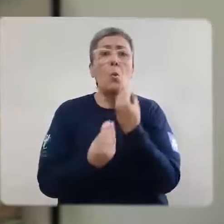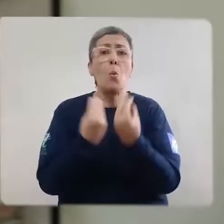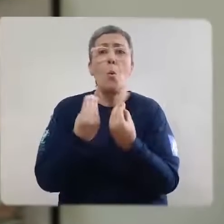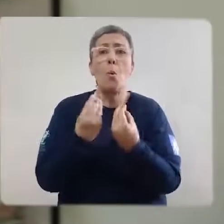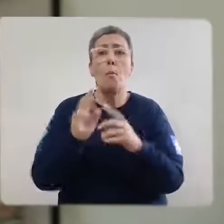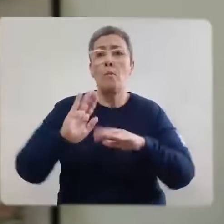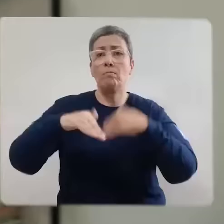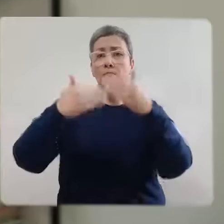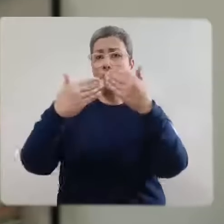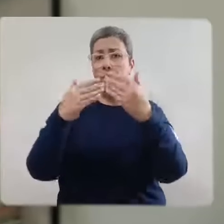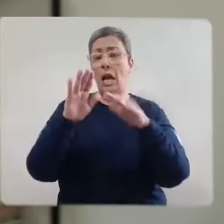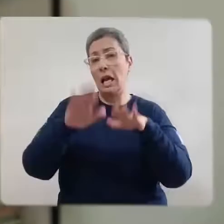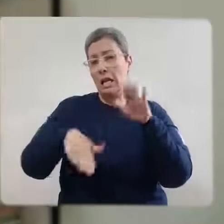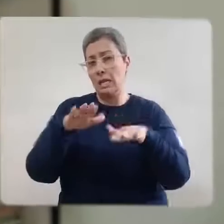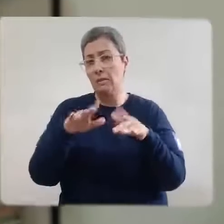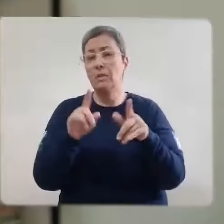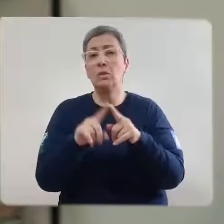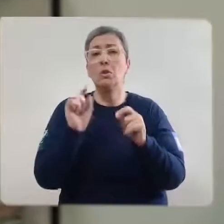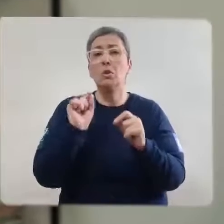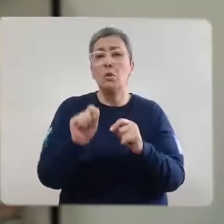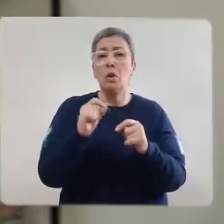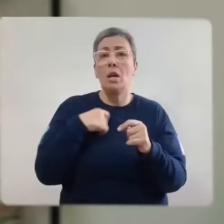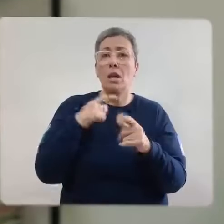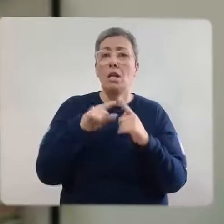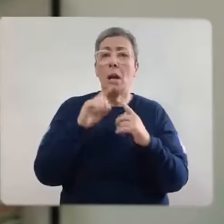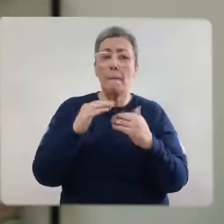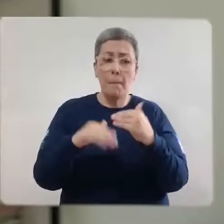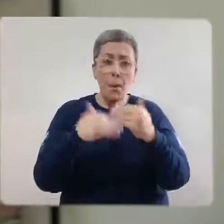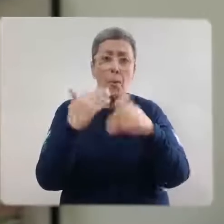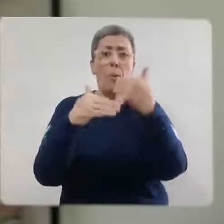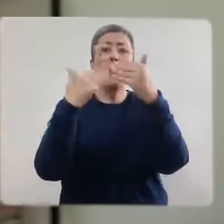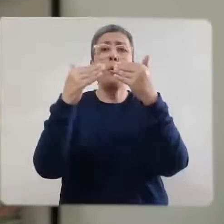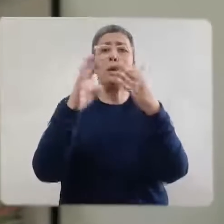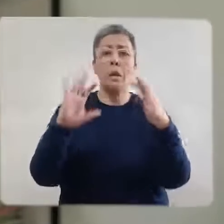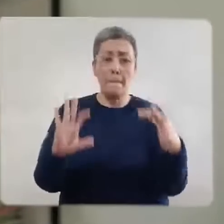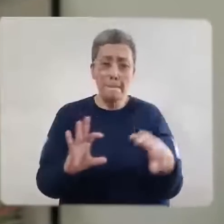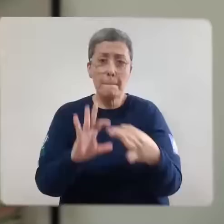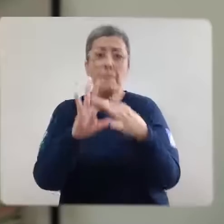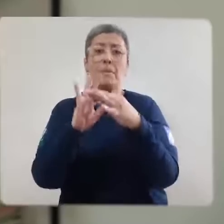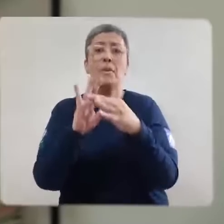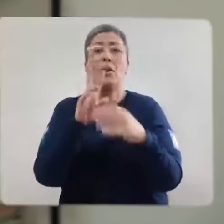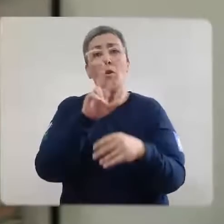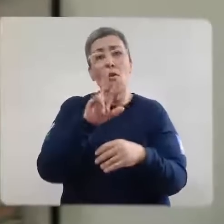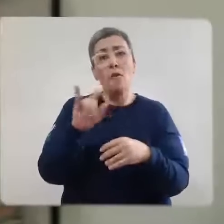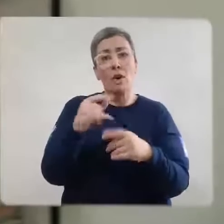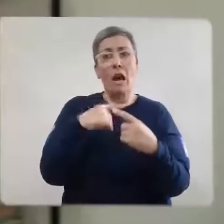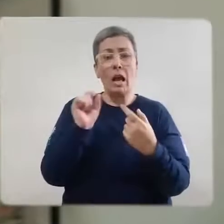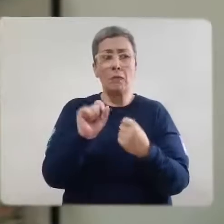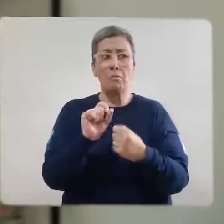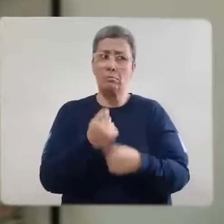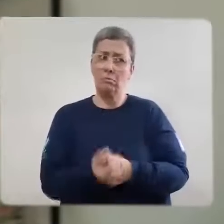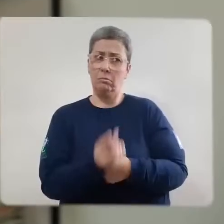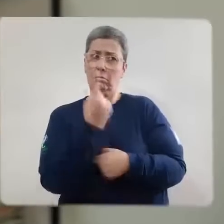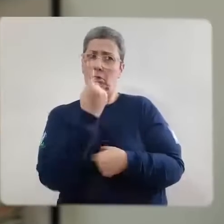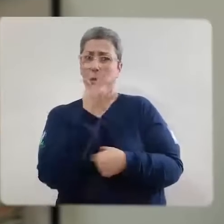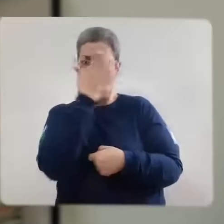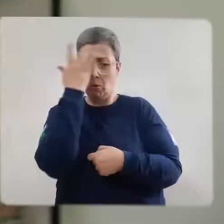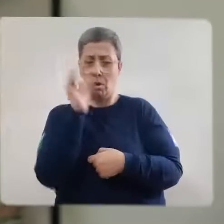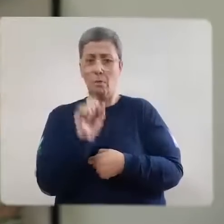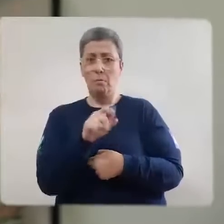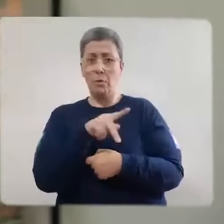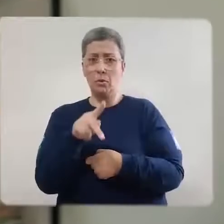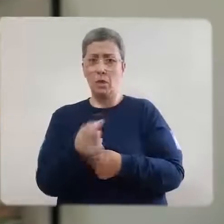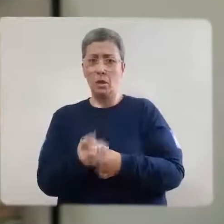vamos desenvolver? Muitas vezes, nessa construção do vínculo, você é um estranho, professor, para essa